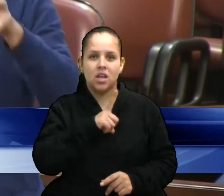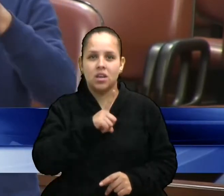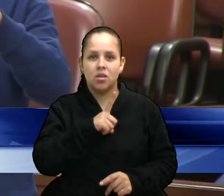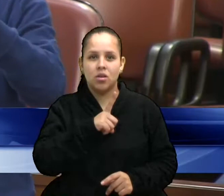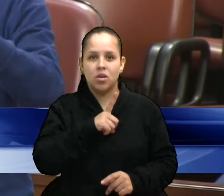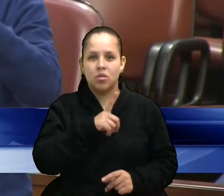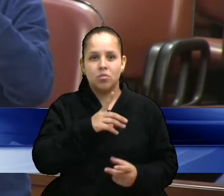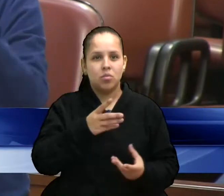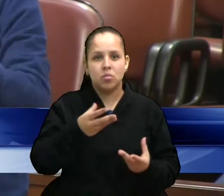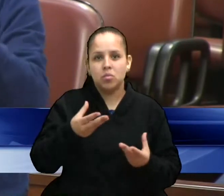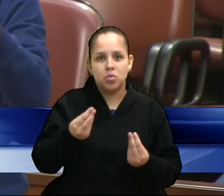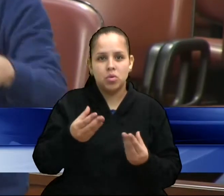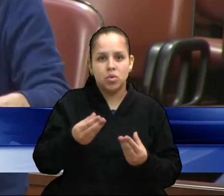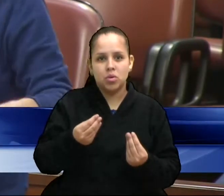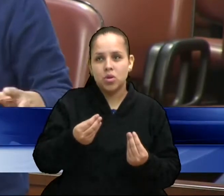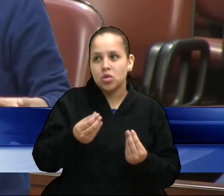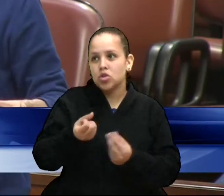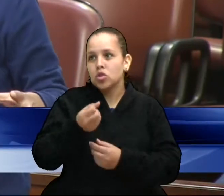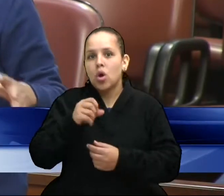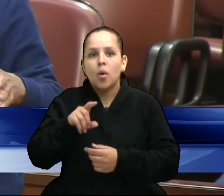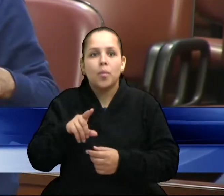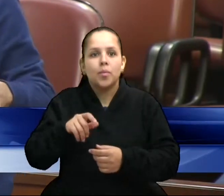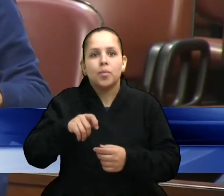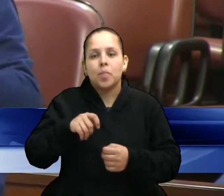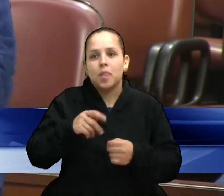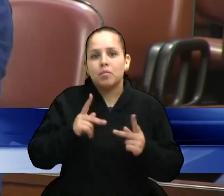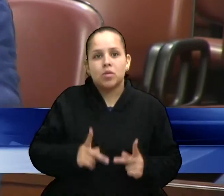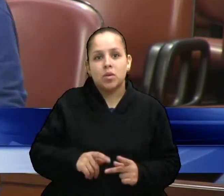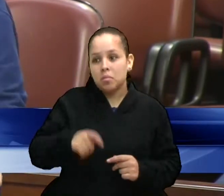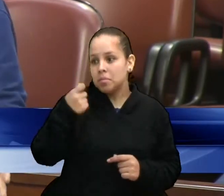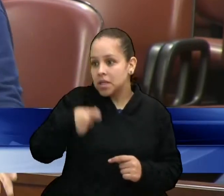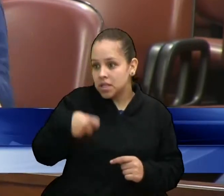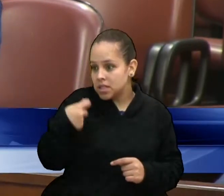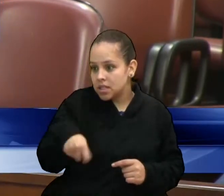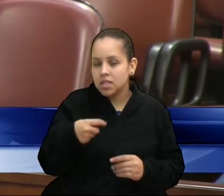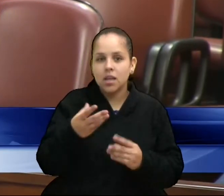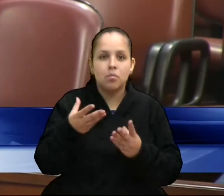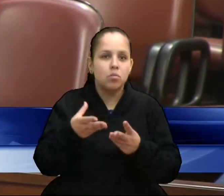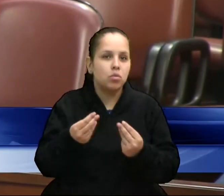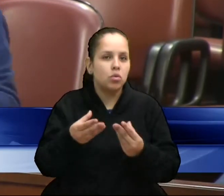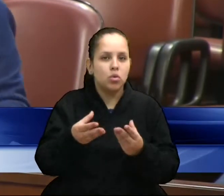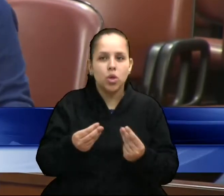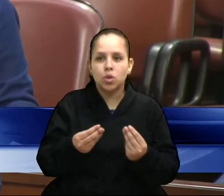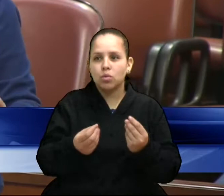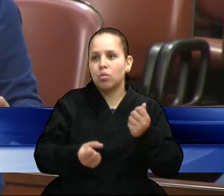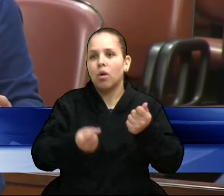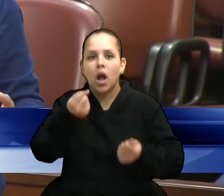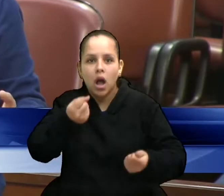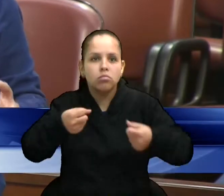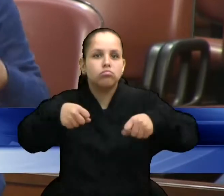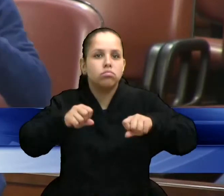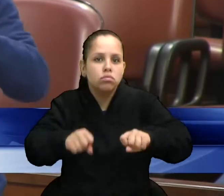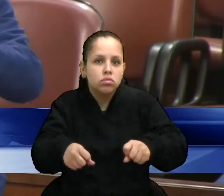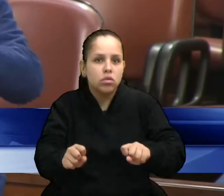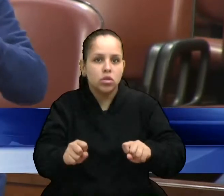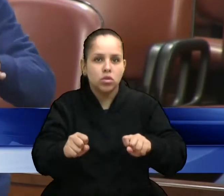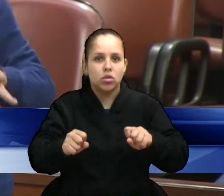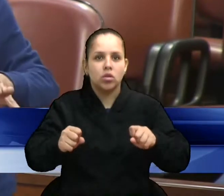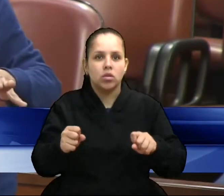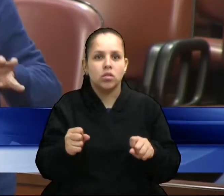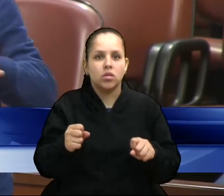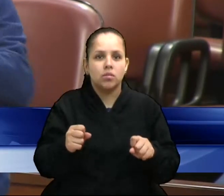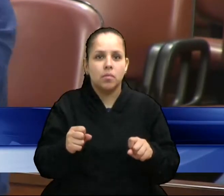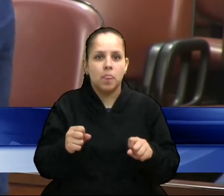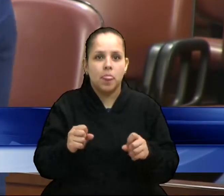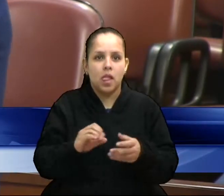quem precisa mesmo de um veículo para se locomover, de um meio de locomoção, de um carro ou de uma moto, opta